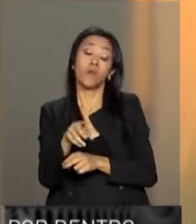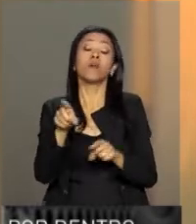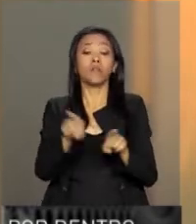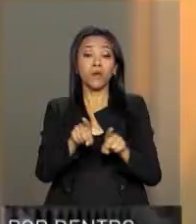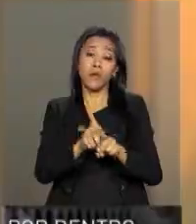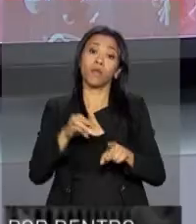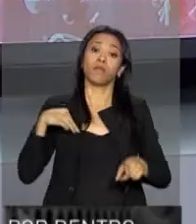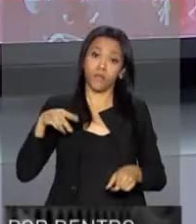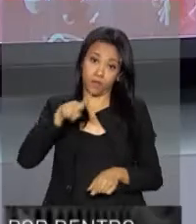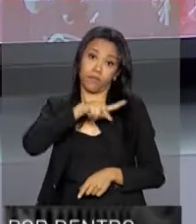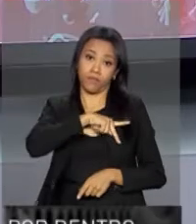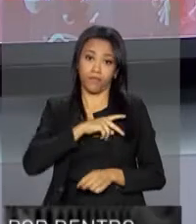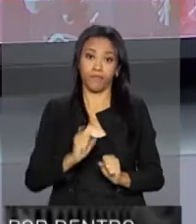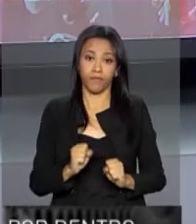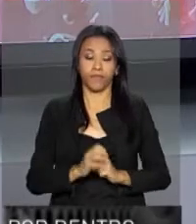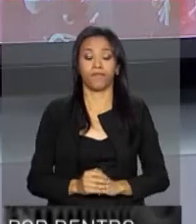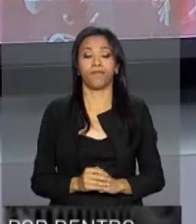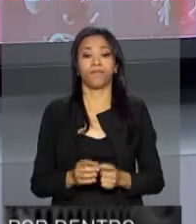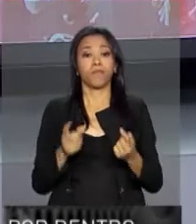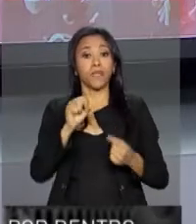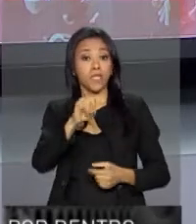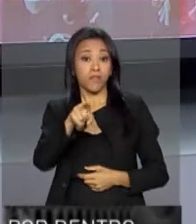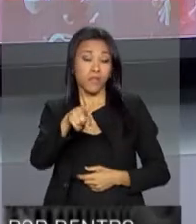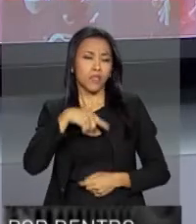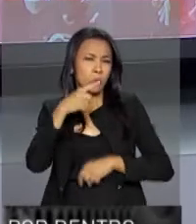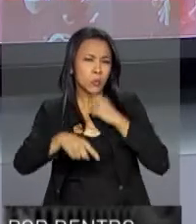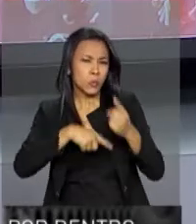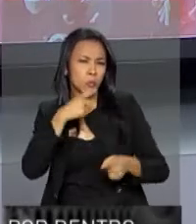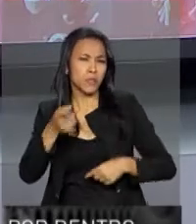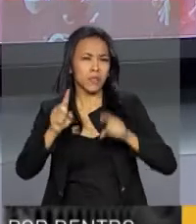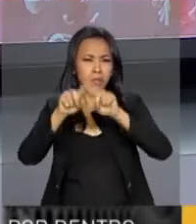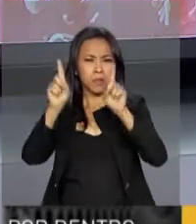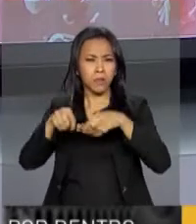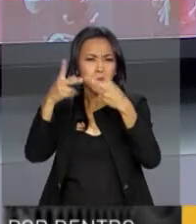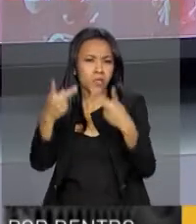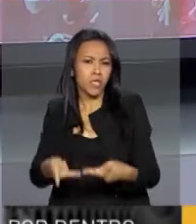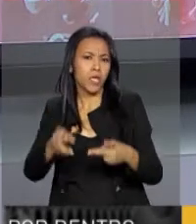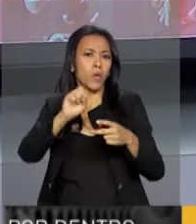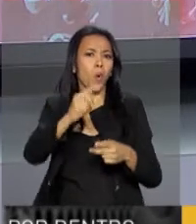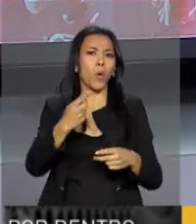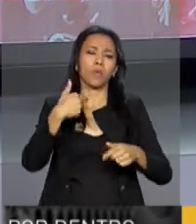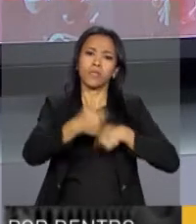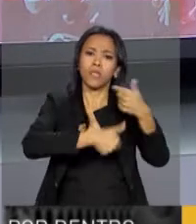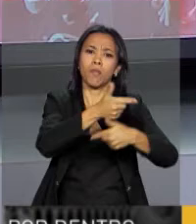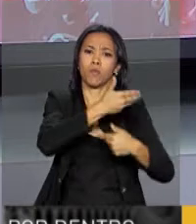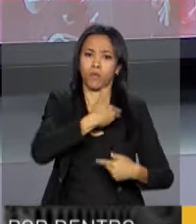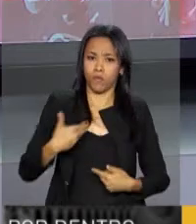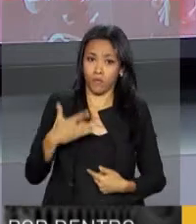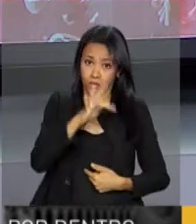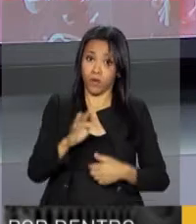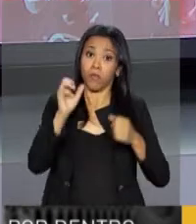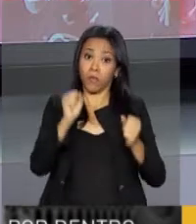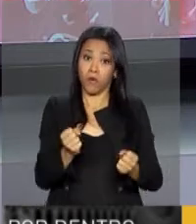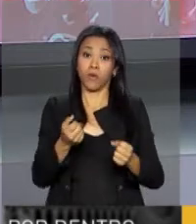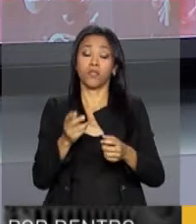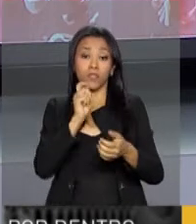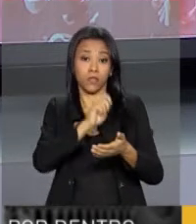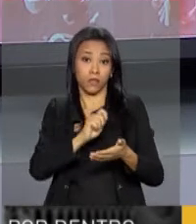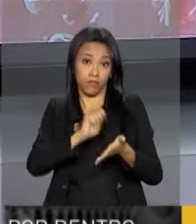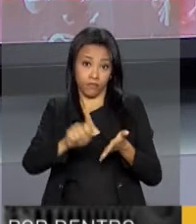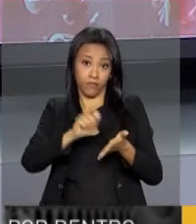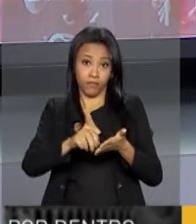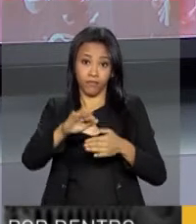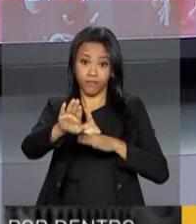ministério público e olha se você tem alguma dúvida sobre projetos ou ações do governo federal escreva para por dentro do governo a